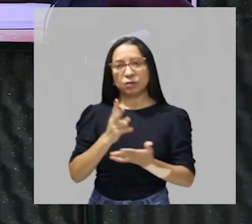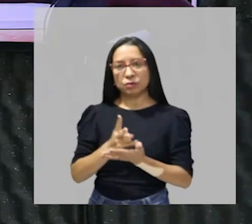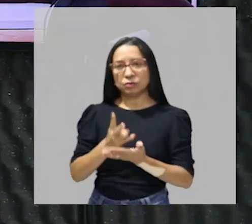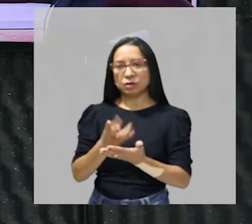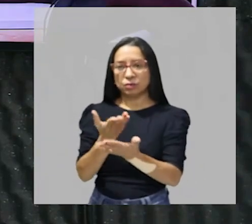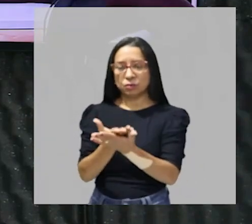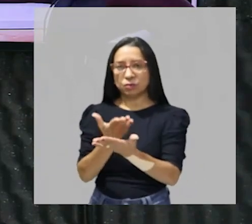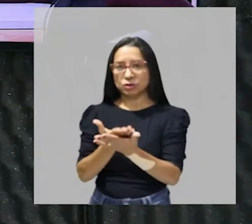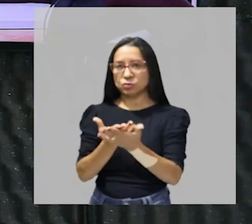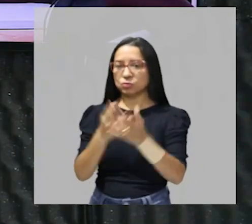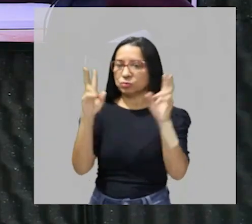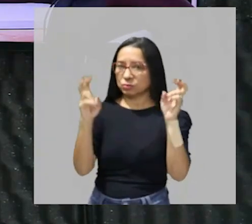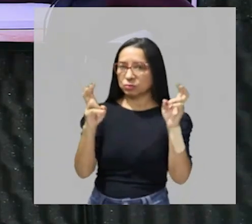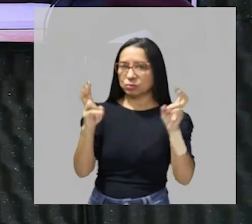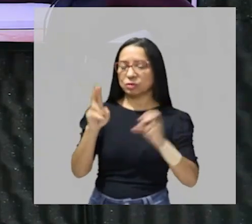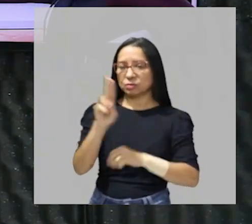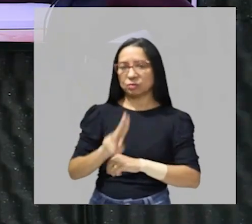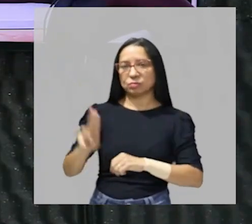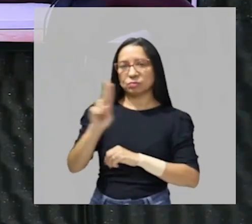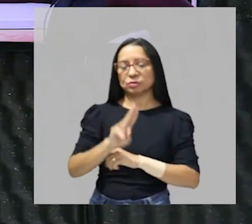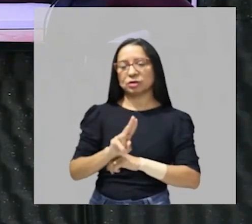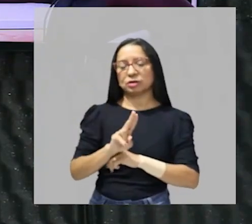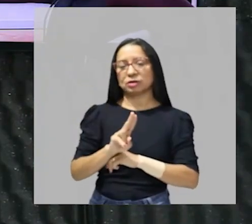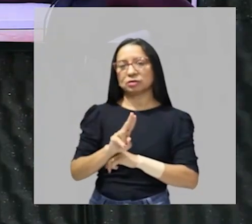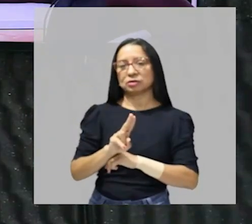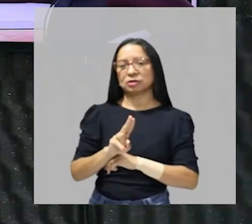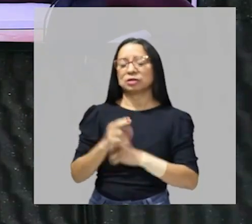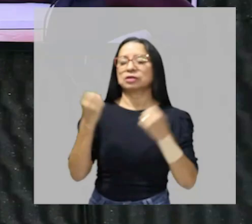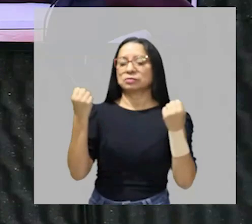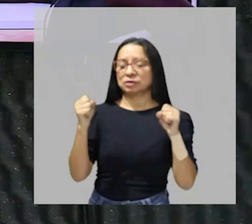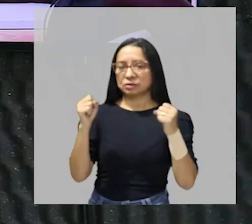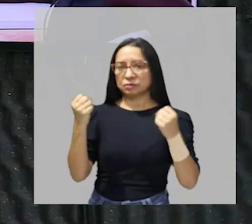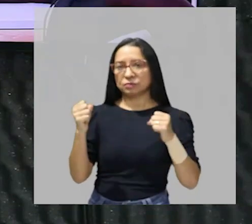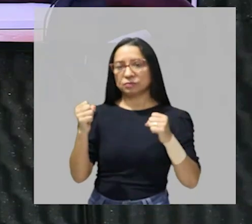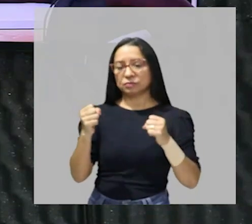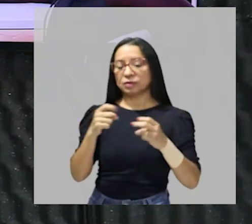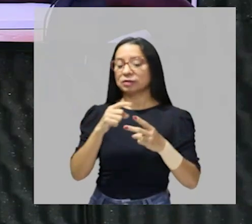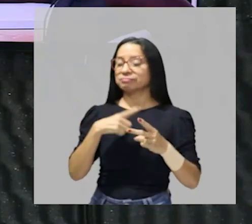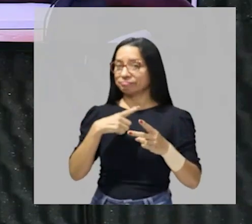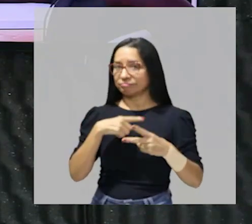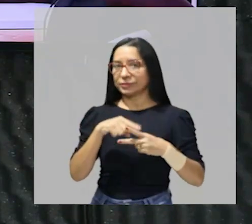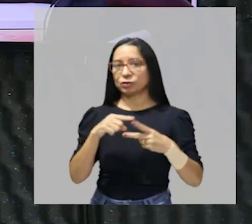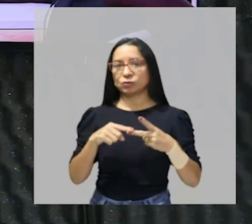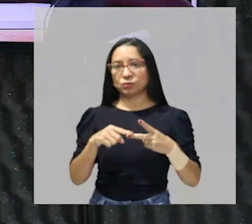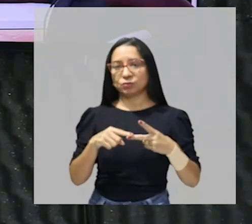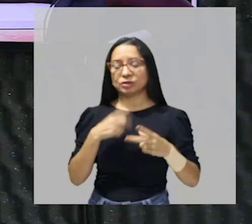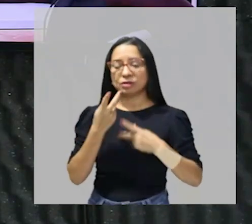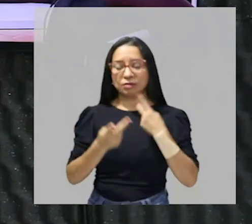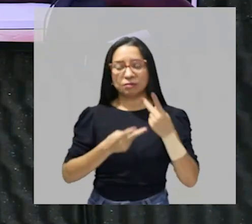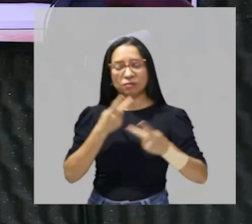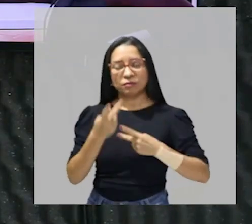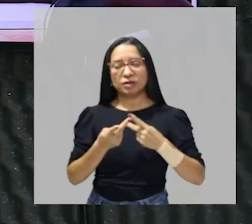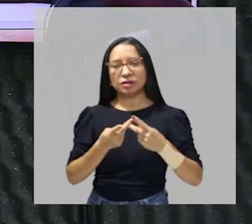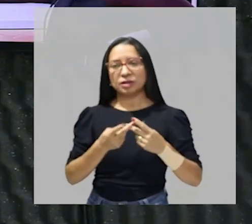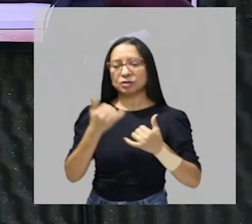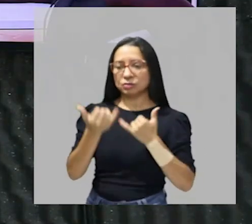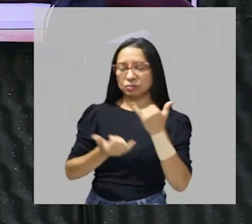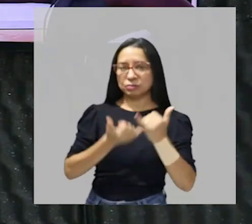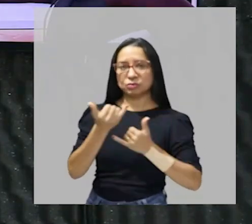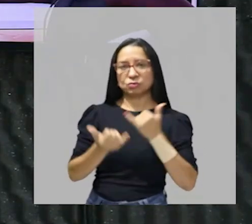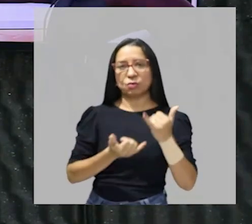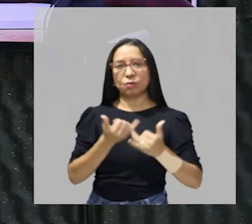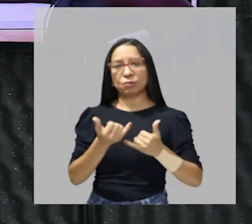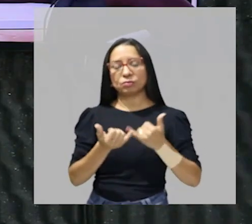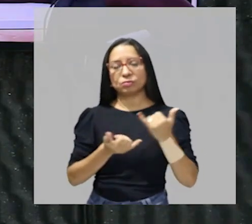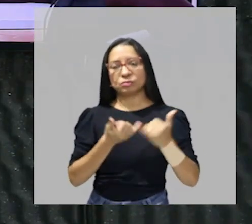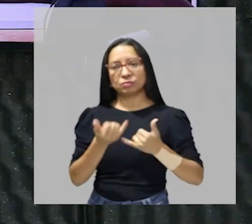da Educação Física. Já trouxe duas para vocês. Falei sobre os jogos, e lá vocês entenderam que os jogos falam